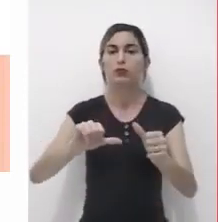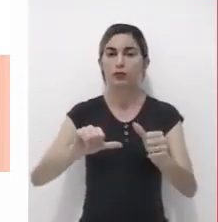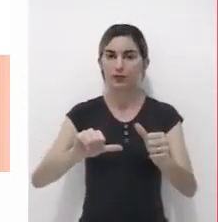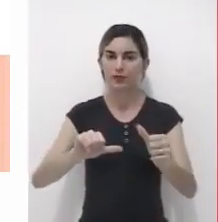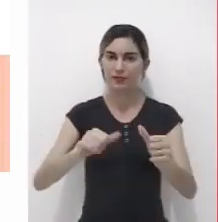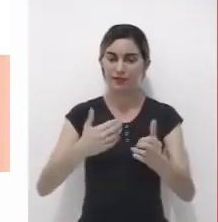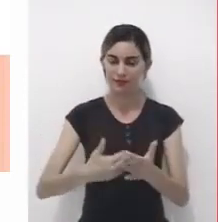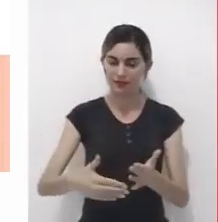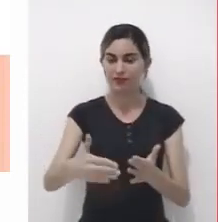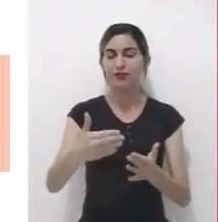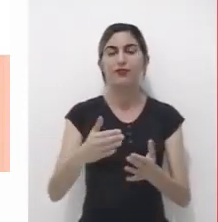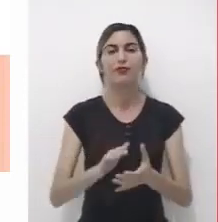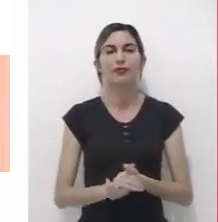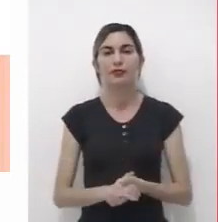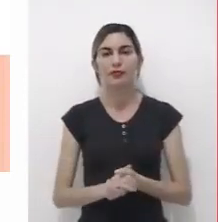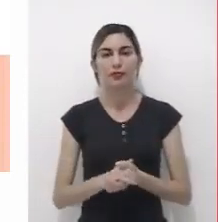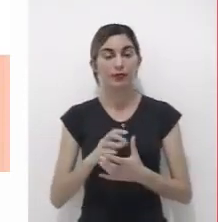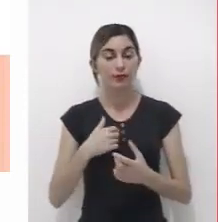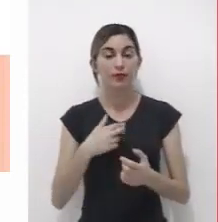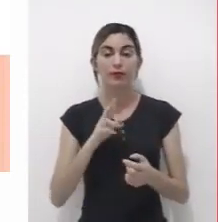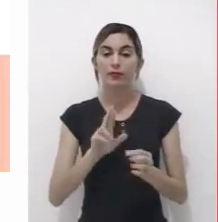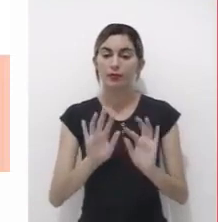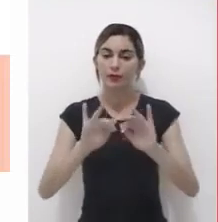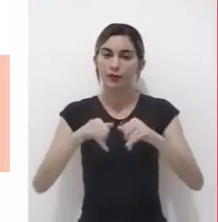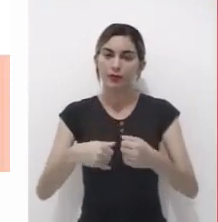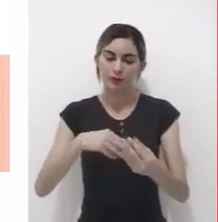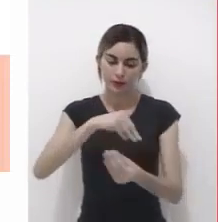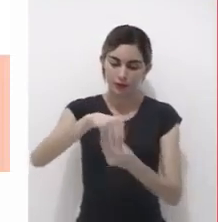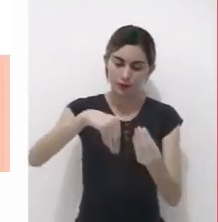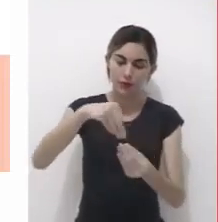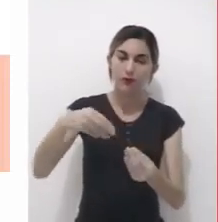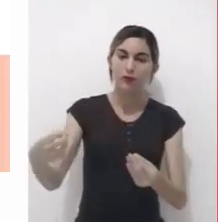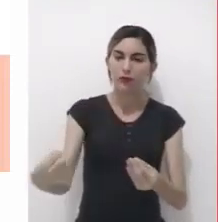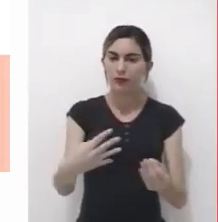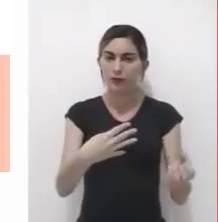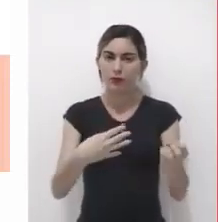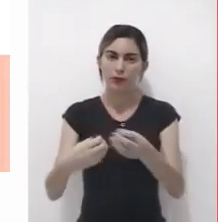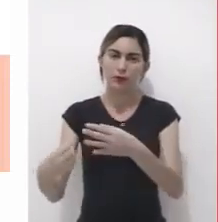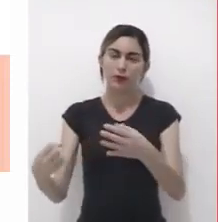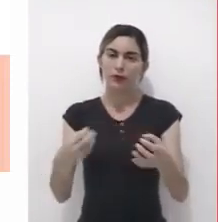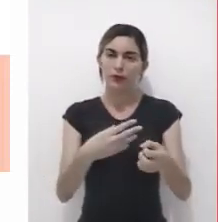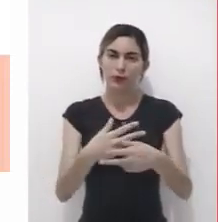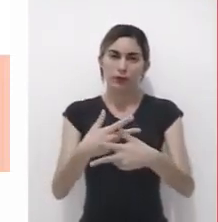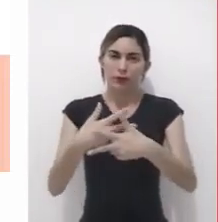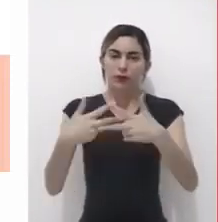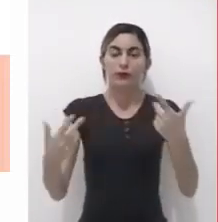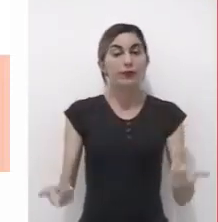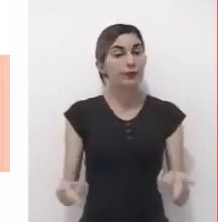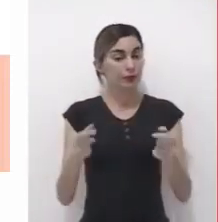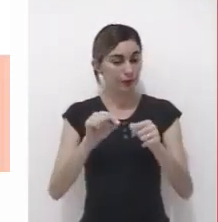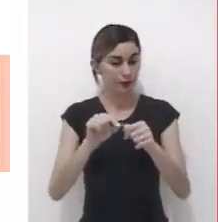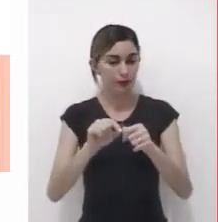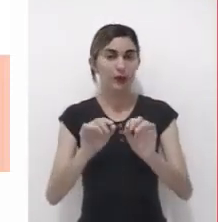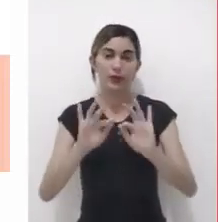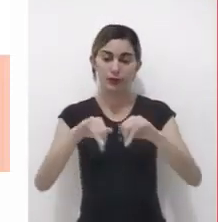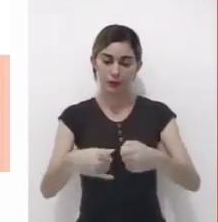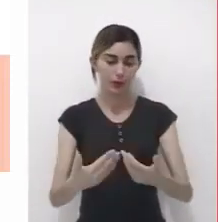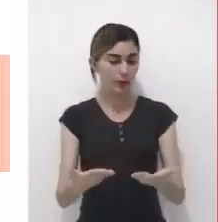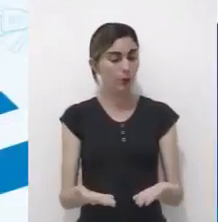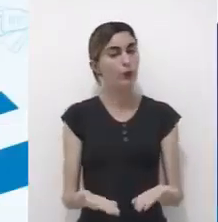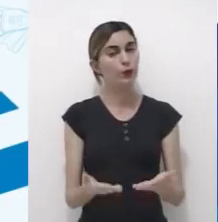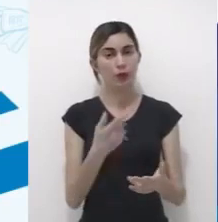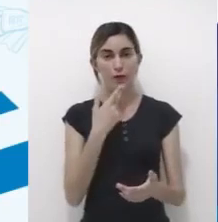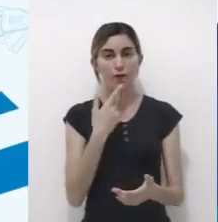o sistema inicial, resultando que em novas substâncias que constituem o sistema